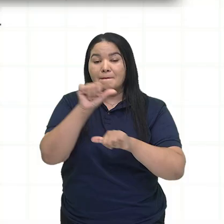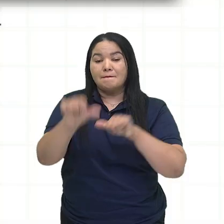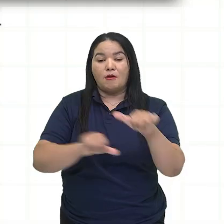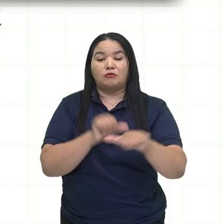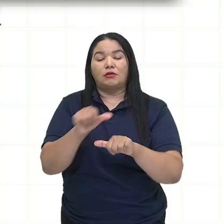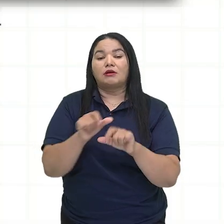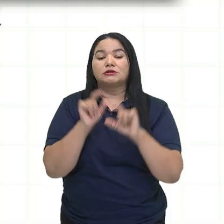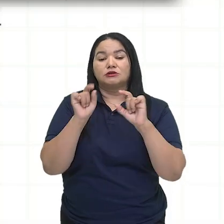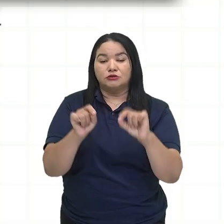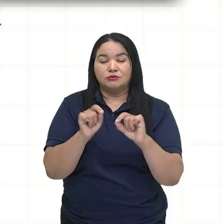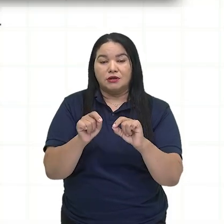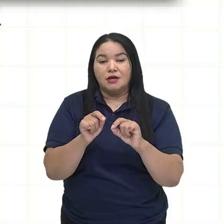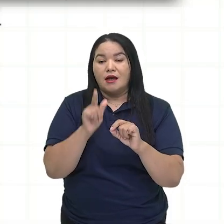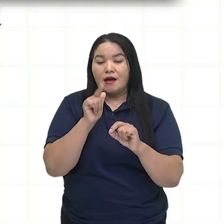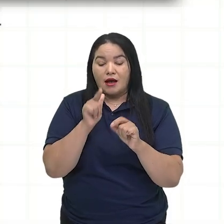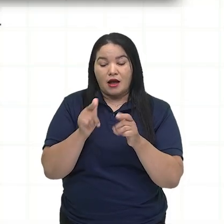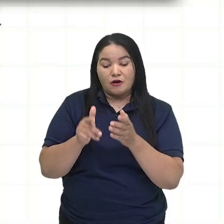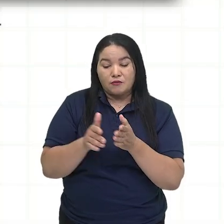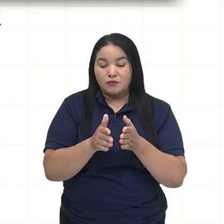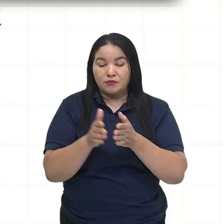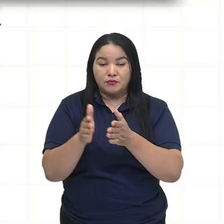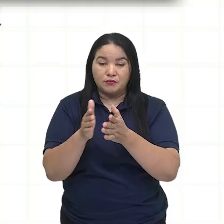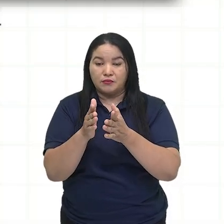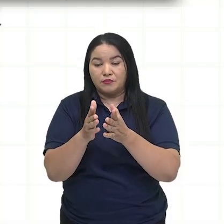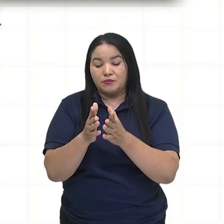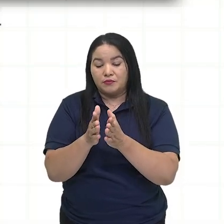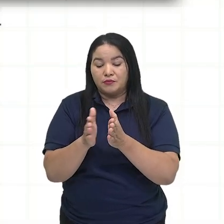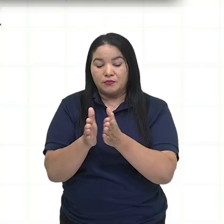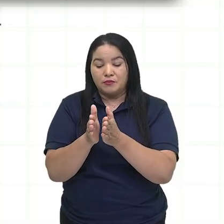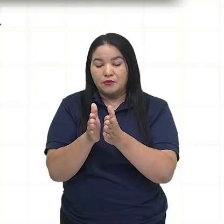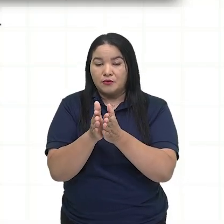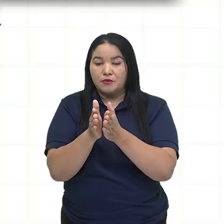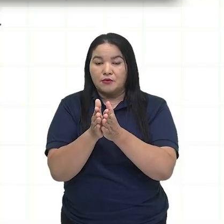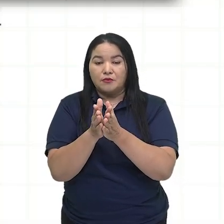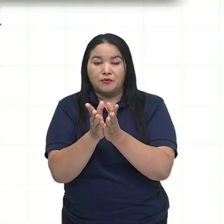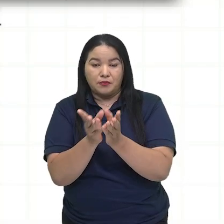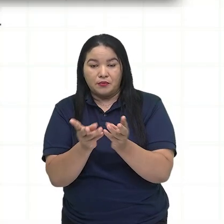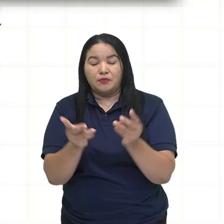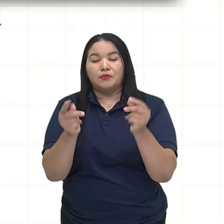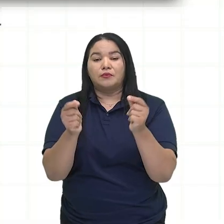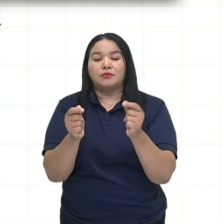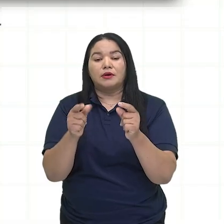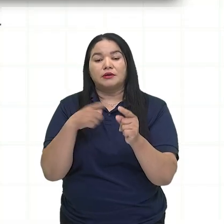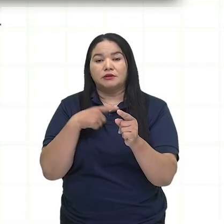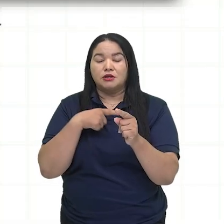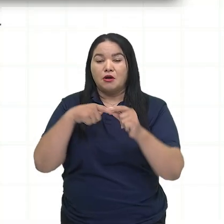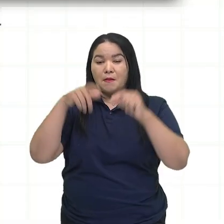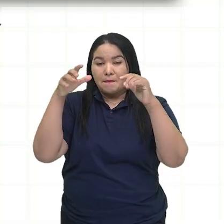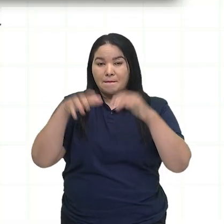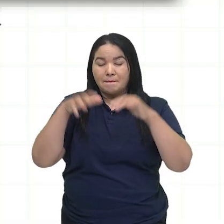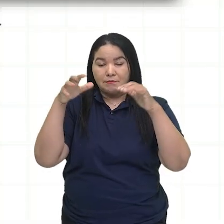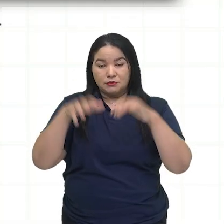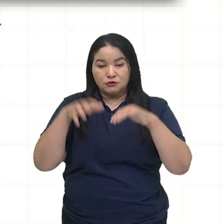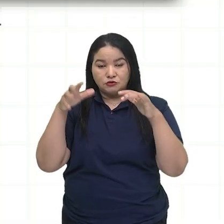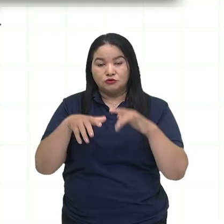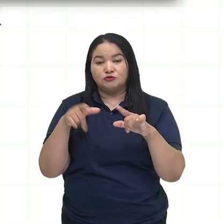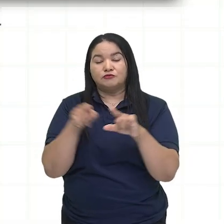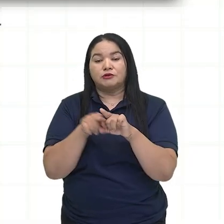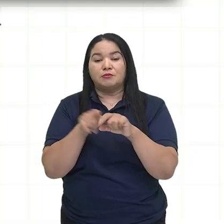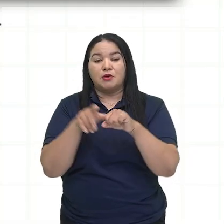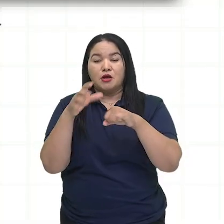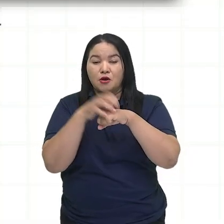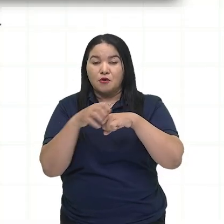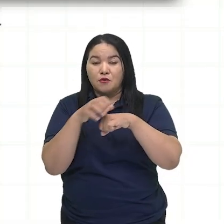fazendo o quê? Desaparecendo gradualmente. Que nós temos o processo de chuva, de erosão, caem